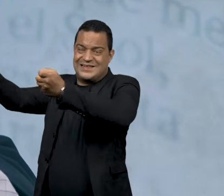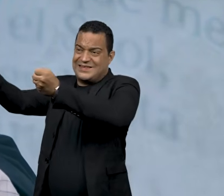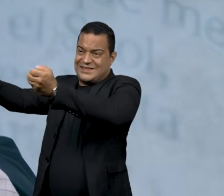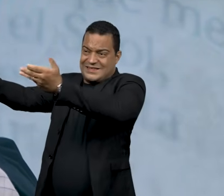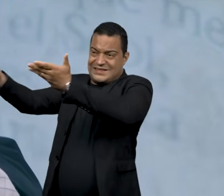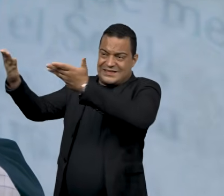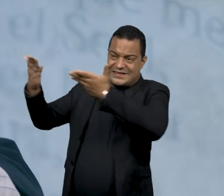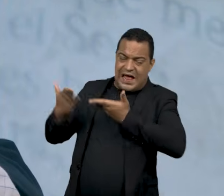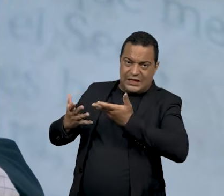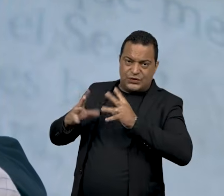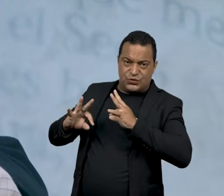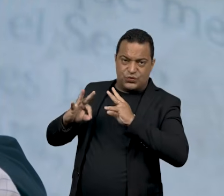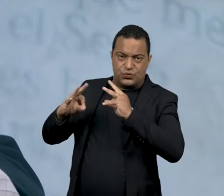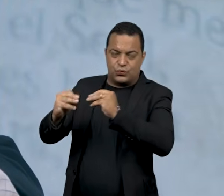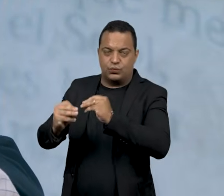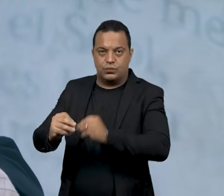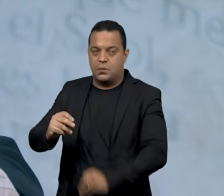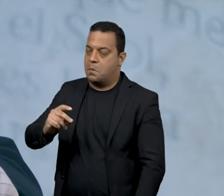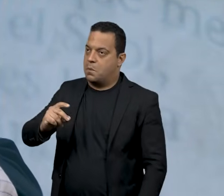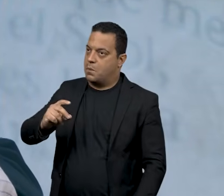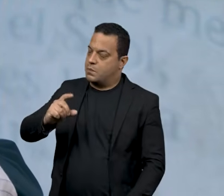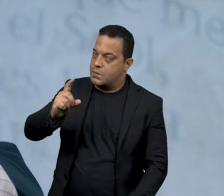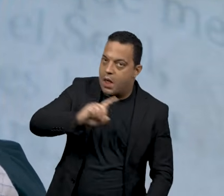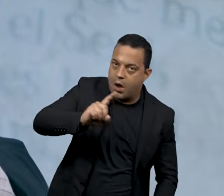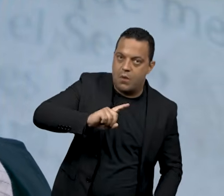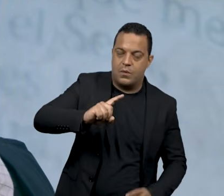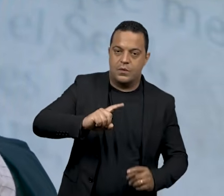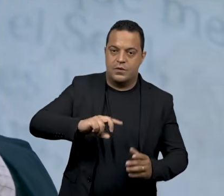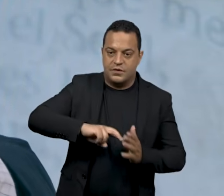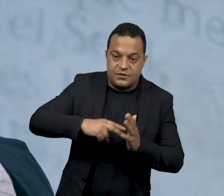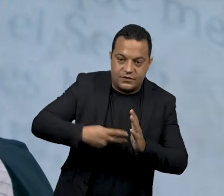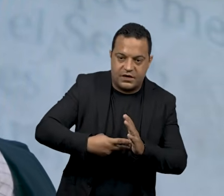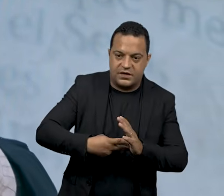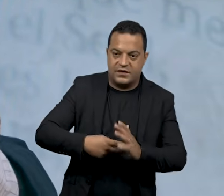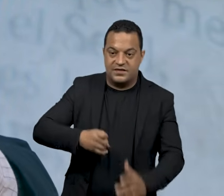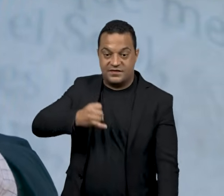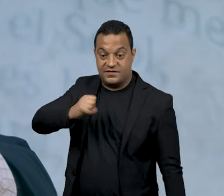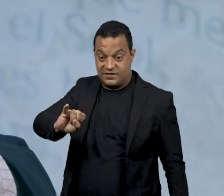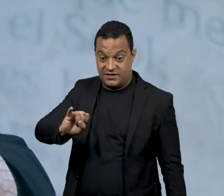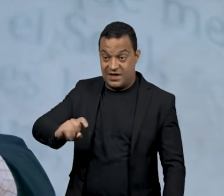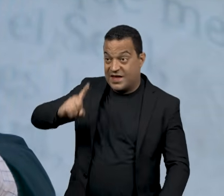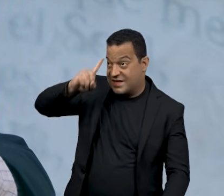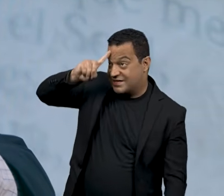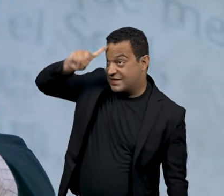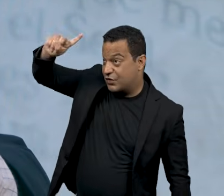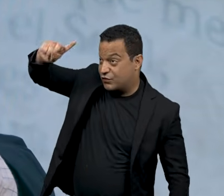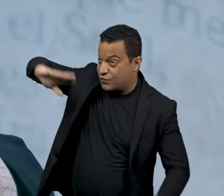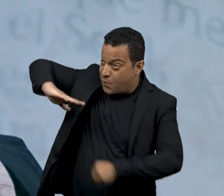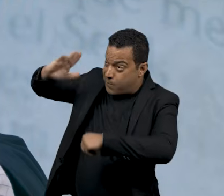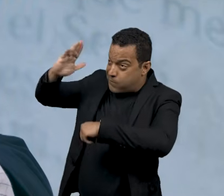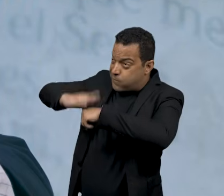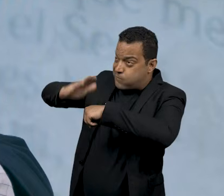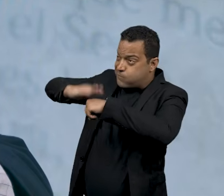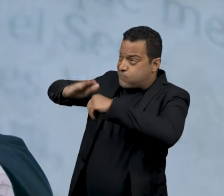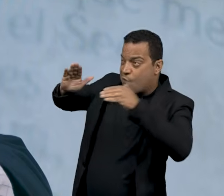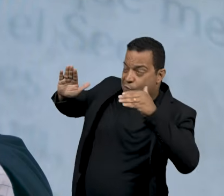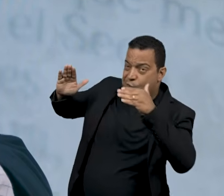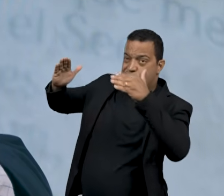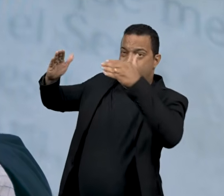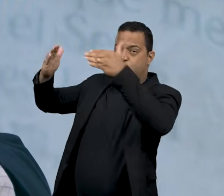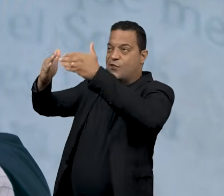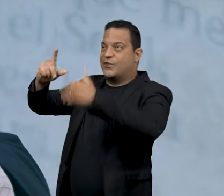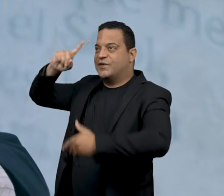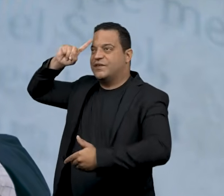não é que vai cair do céu, não, é que com o Senhor sendo o primeiro na sua vida, automaticamente